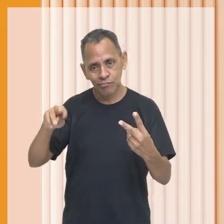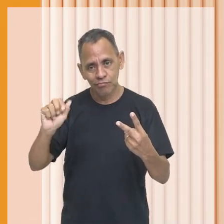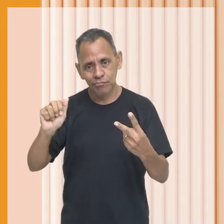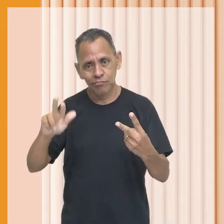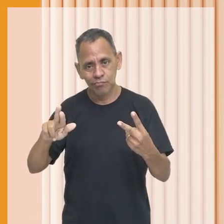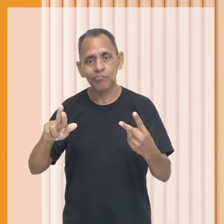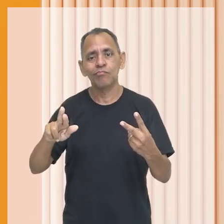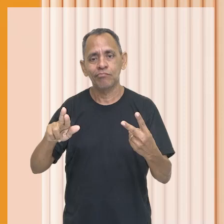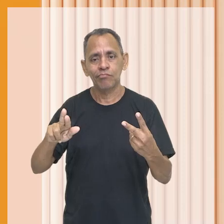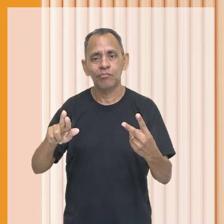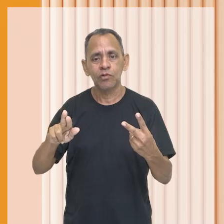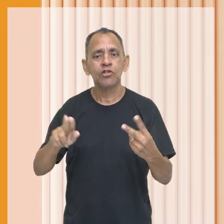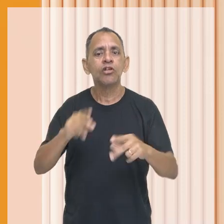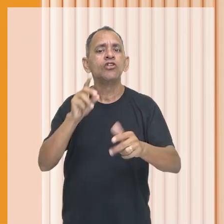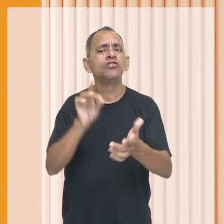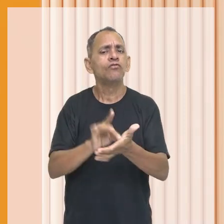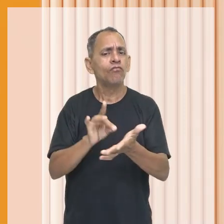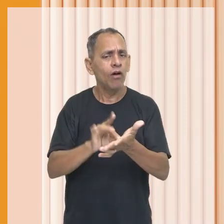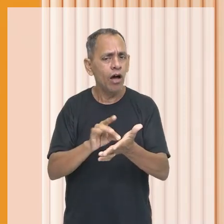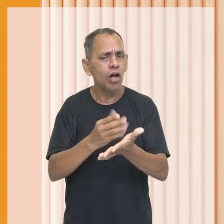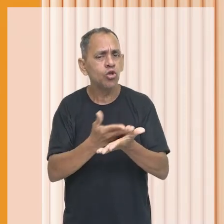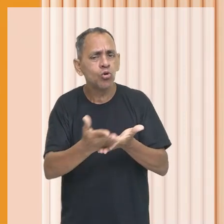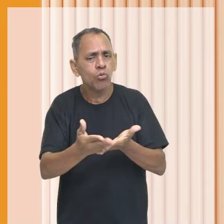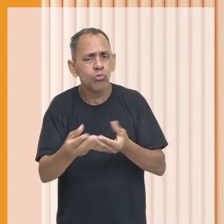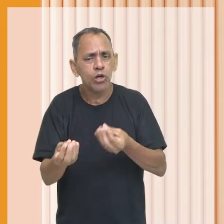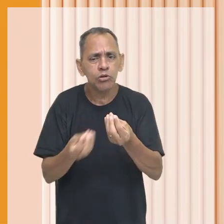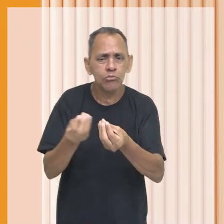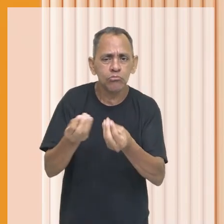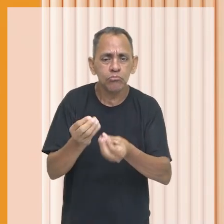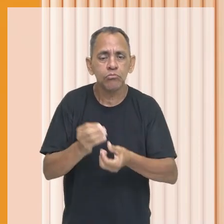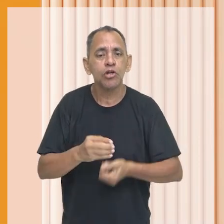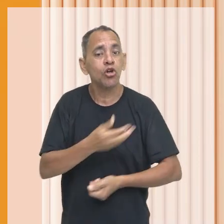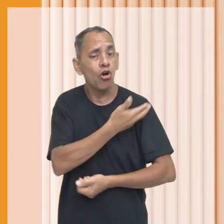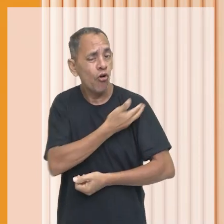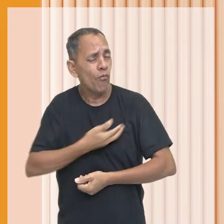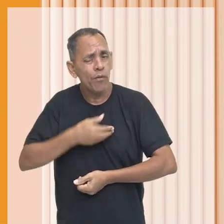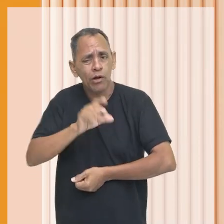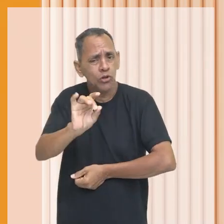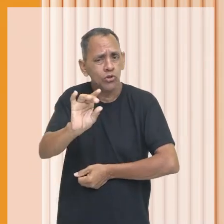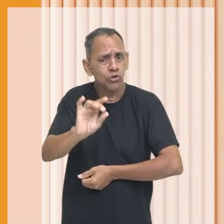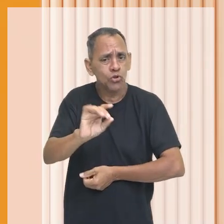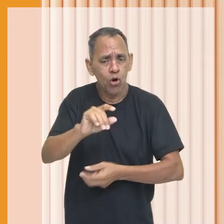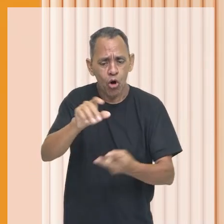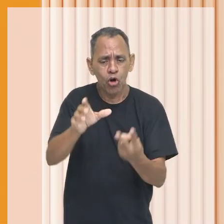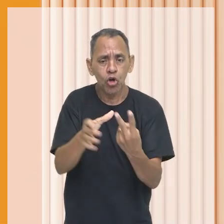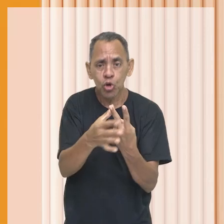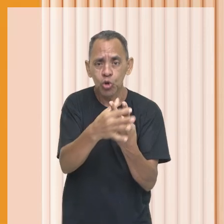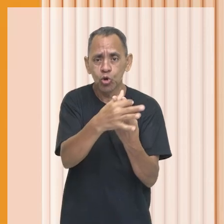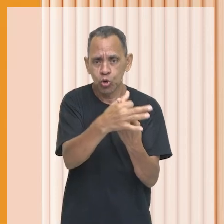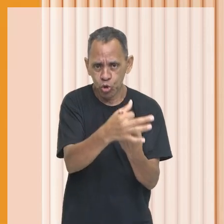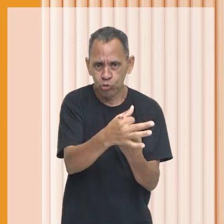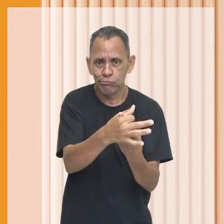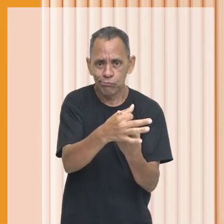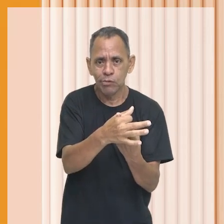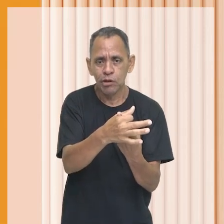que na verdade, a princípio, era um governo só, porque afinal de contas, Itamar Franco